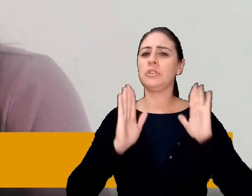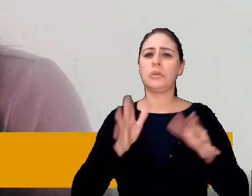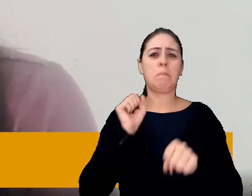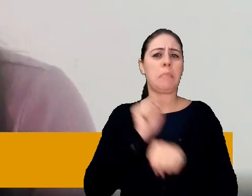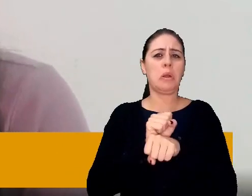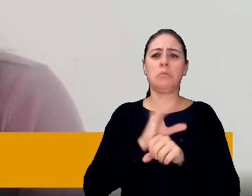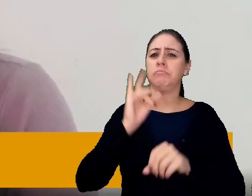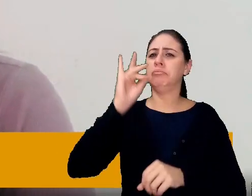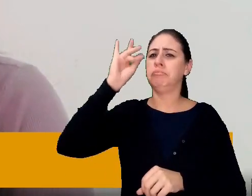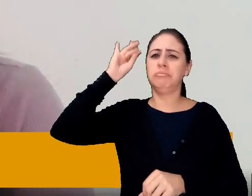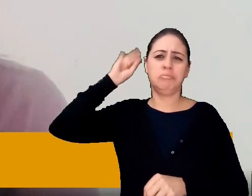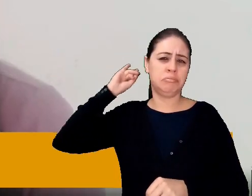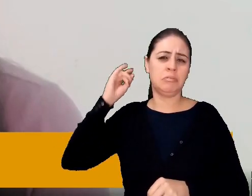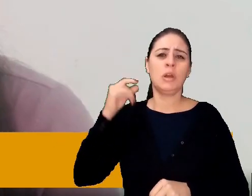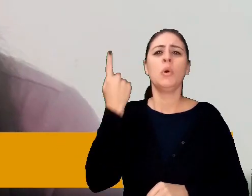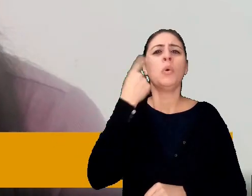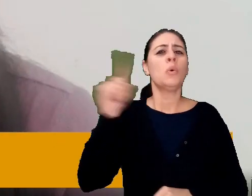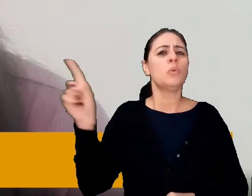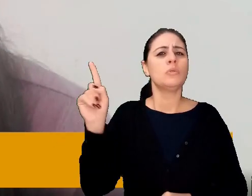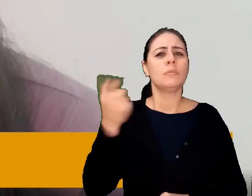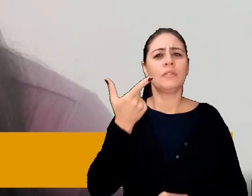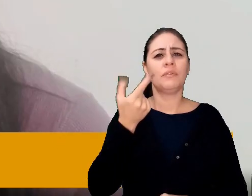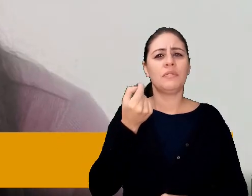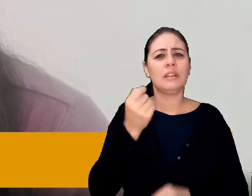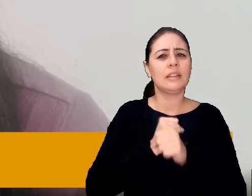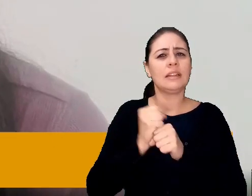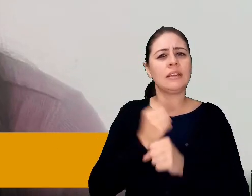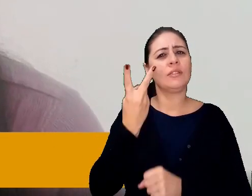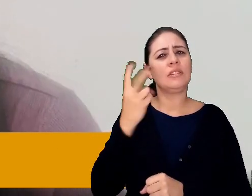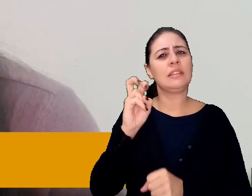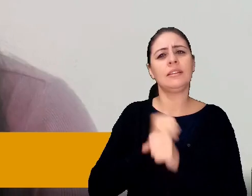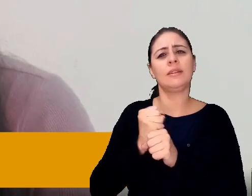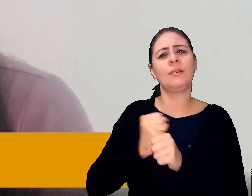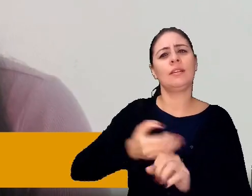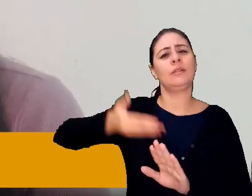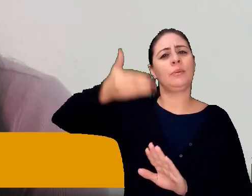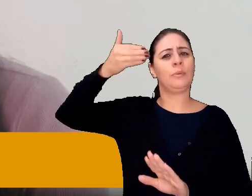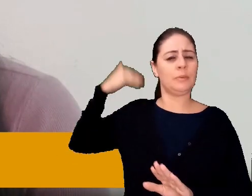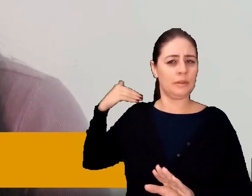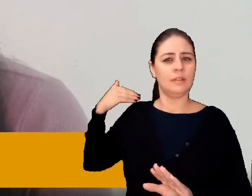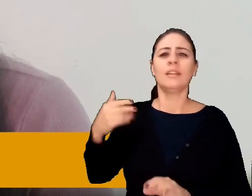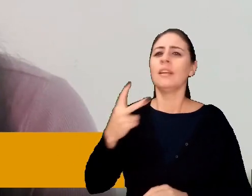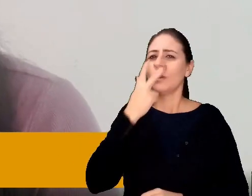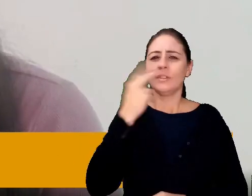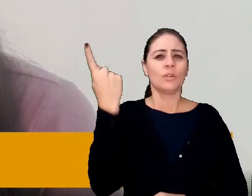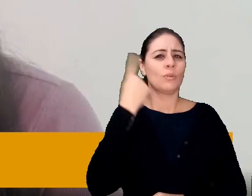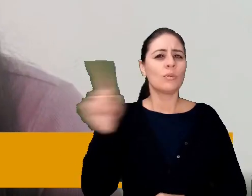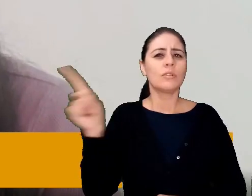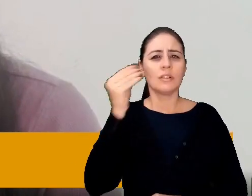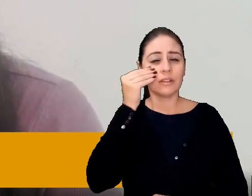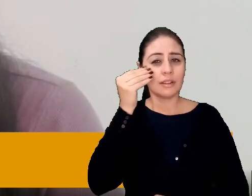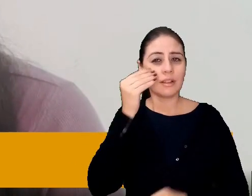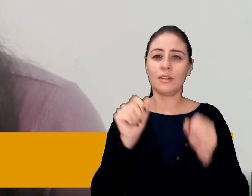anos já, né? E a última festa ela foi feita há 20 anos atrás, 25 anos atrás. Na verdade, a última que eles